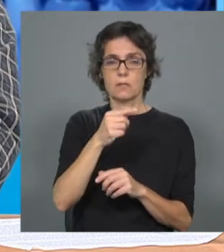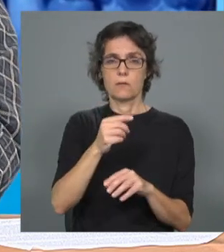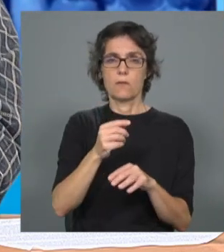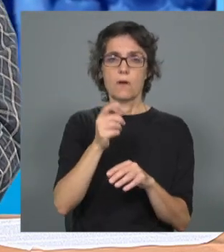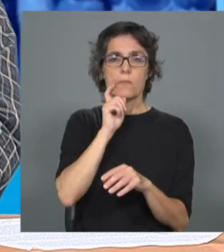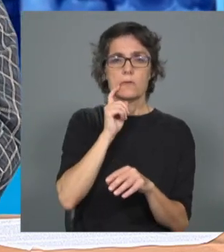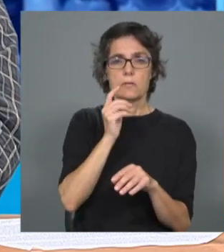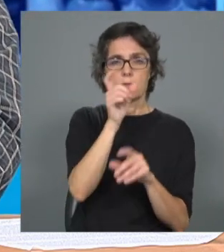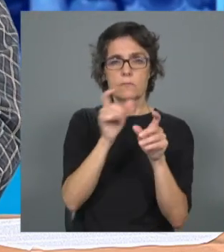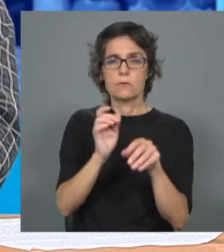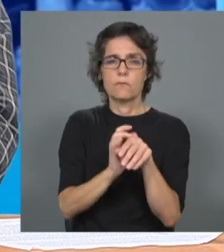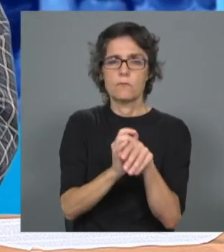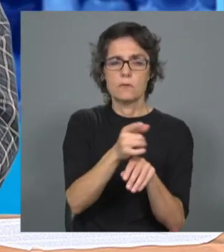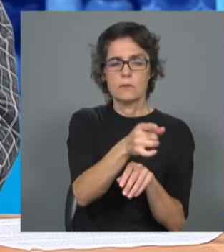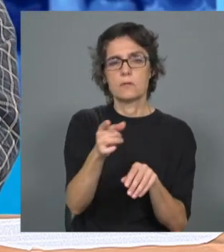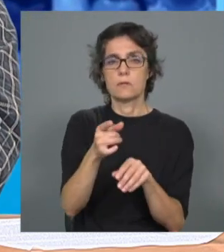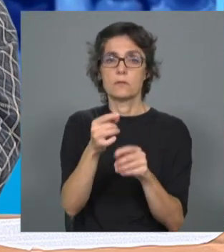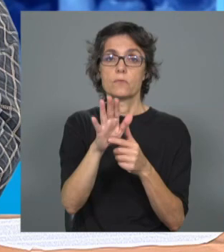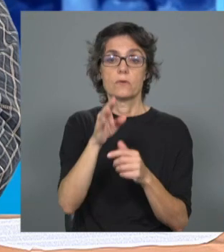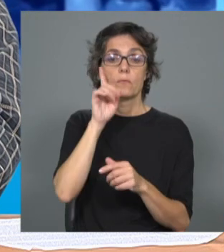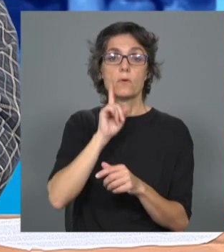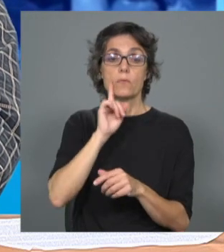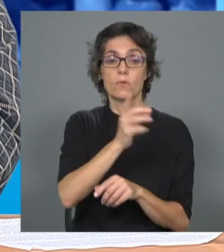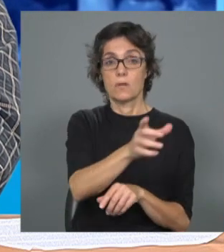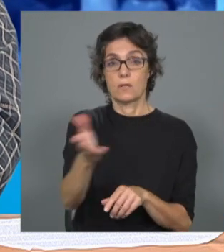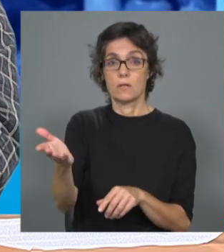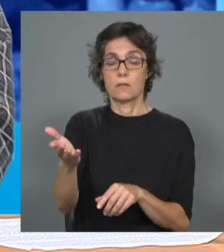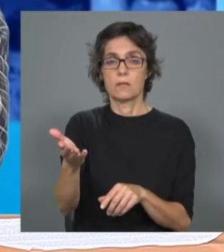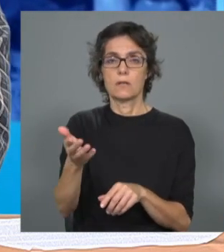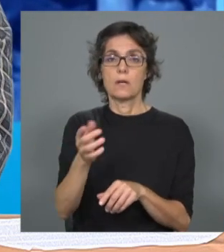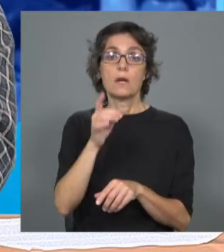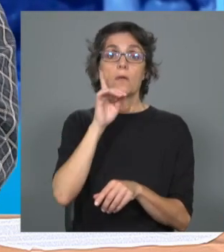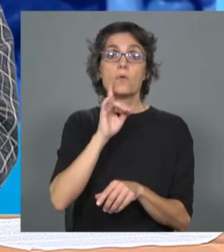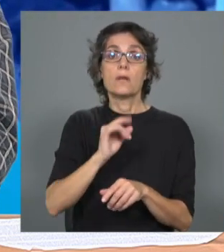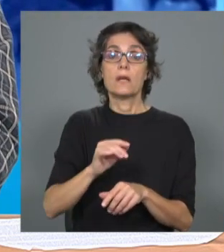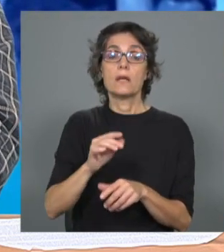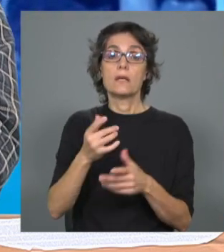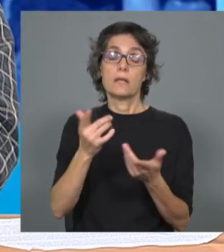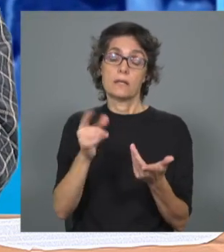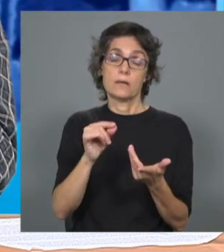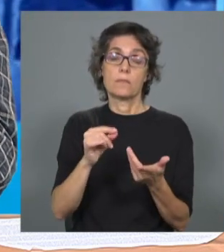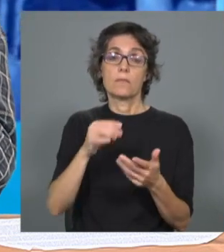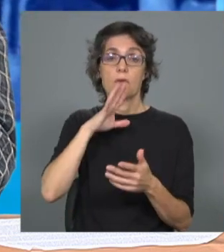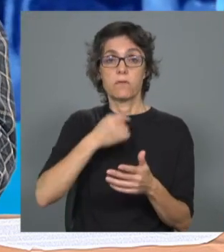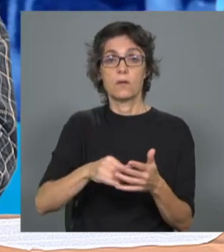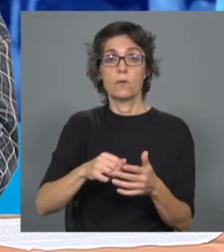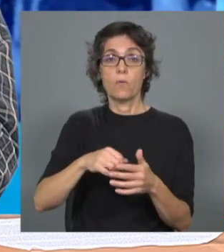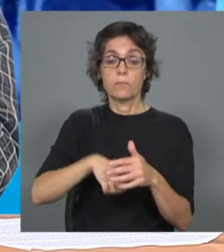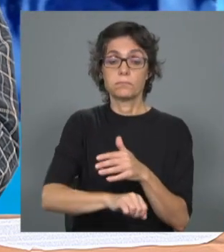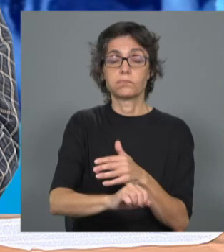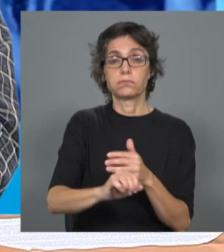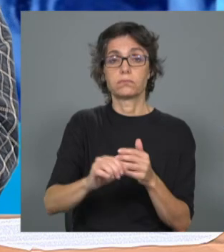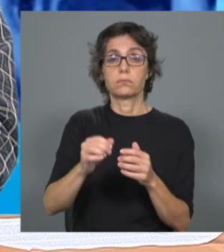está também focada nas mulheres, sobretudo nas mulheres que acabam por ter filhos fora do casamento, que é uma boa parte